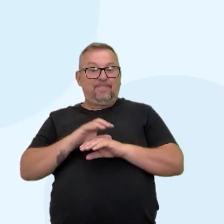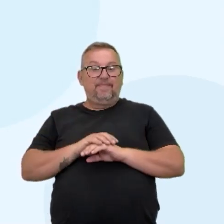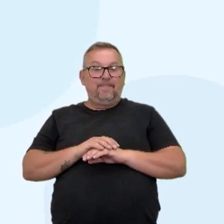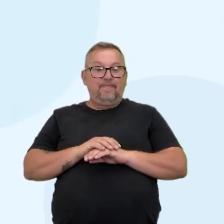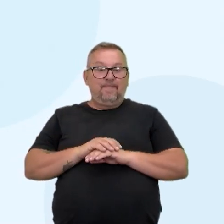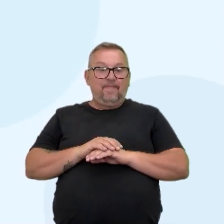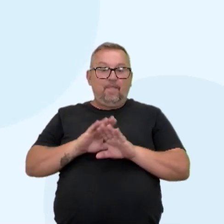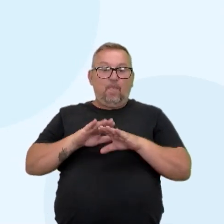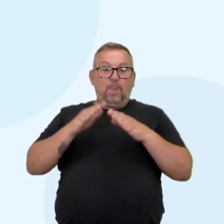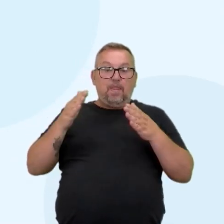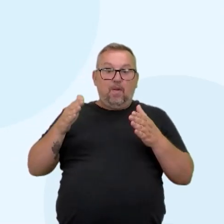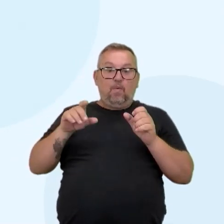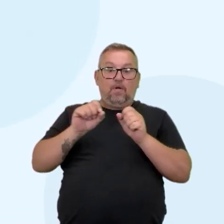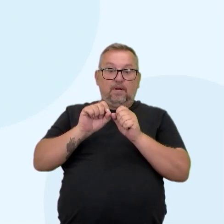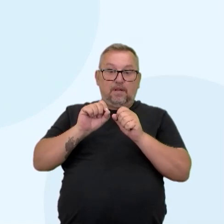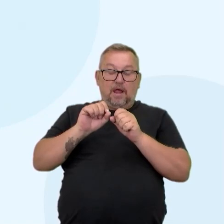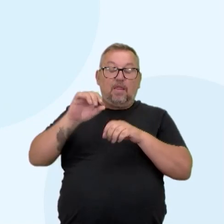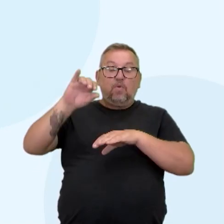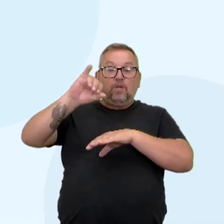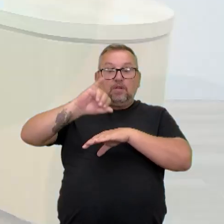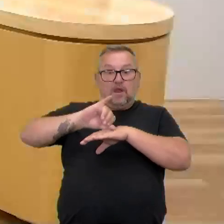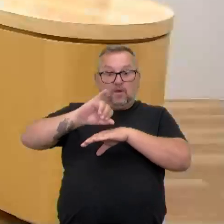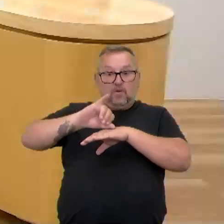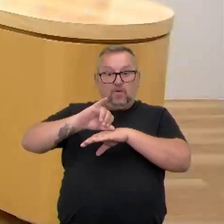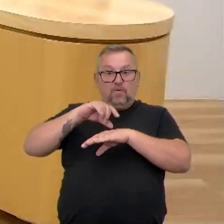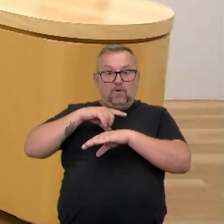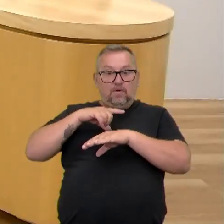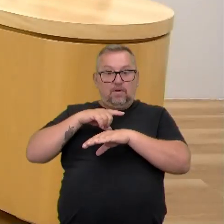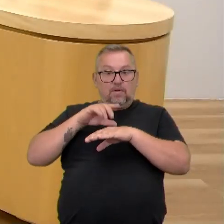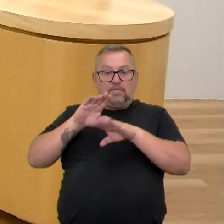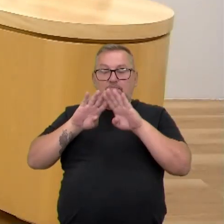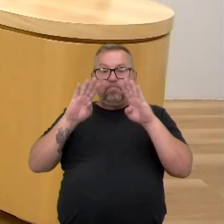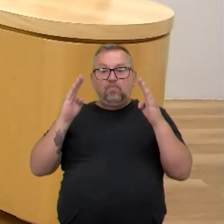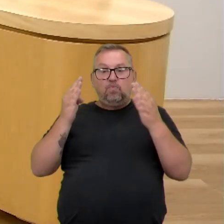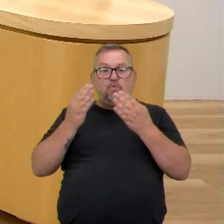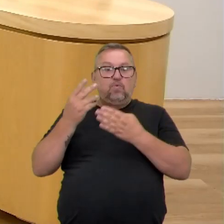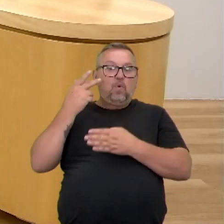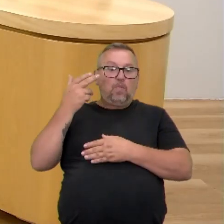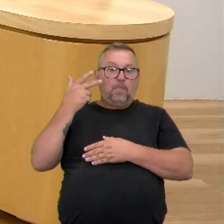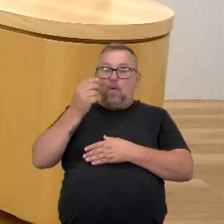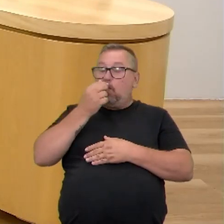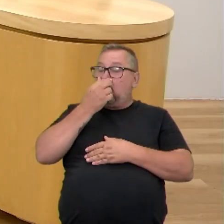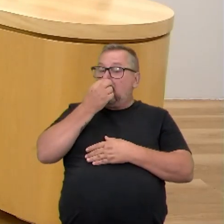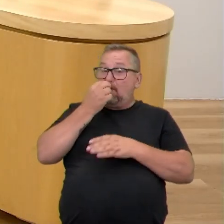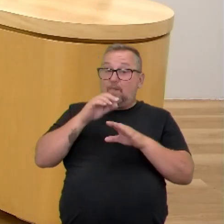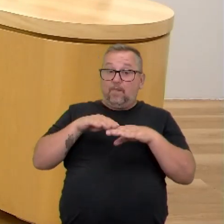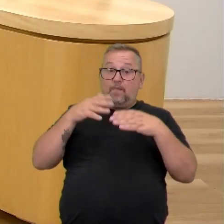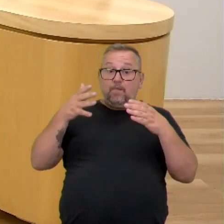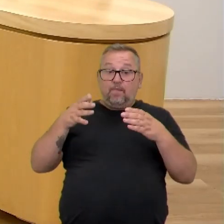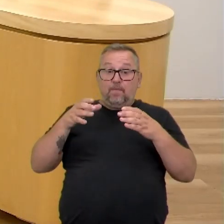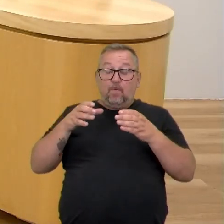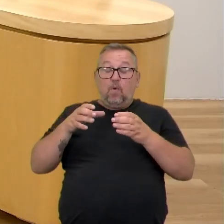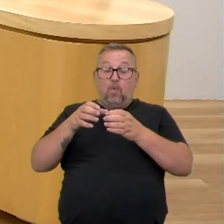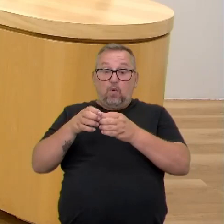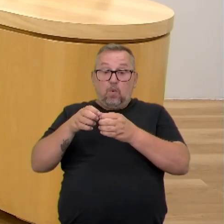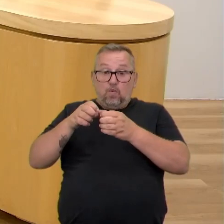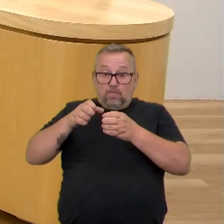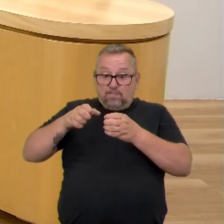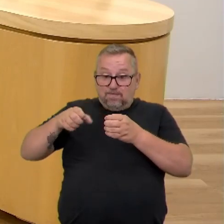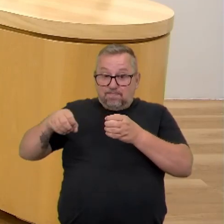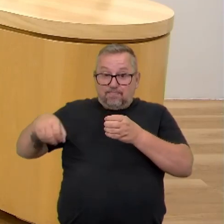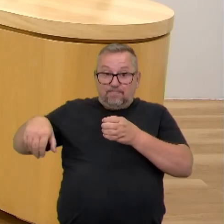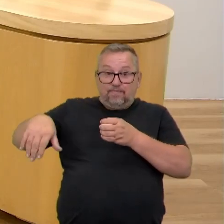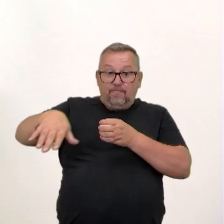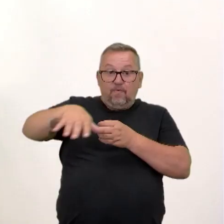Quando ele está no centro expandido, ele só tem os muros normais. Quando ele está em bairros bem mais